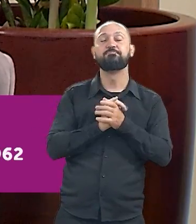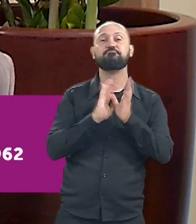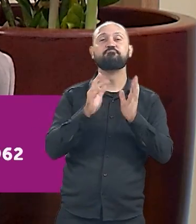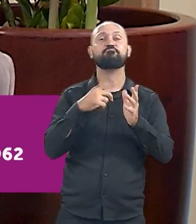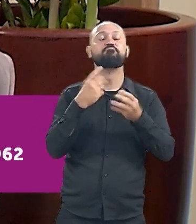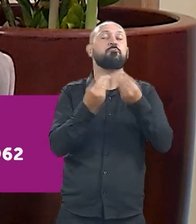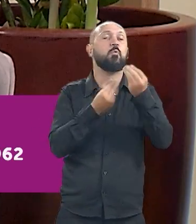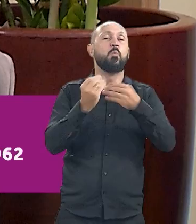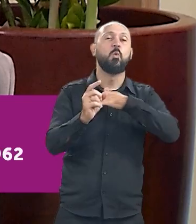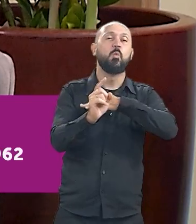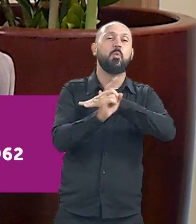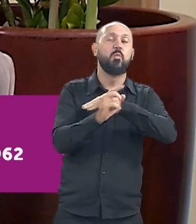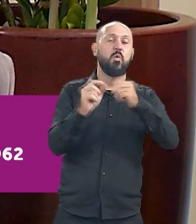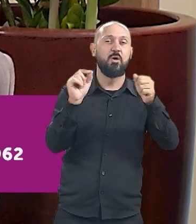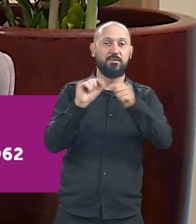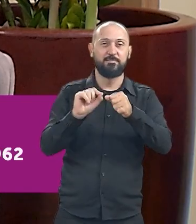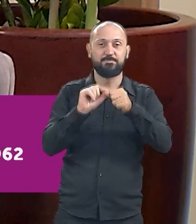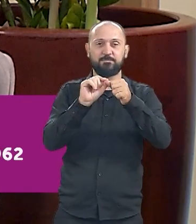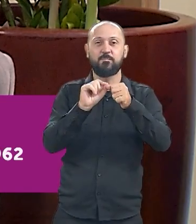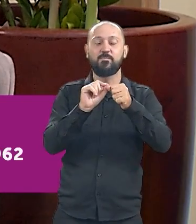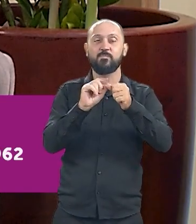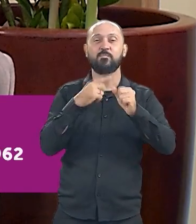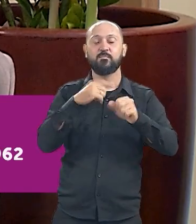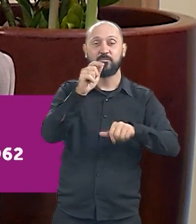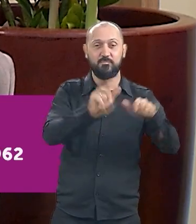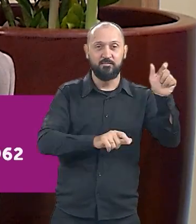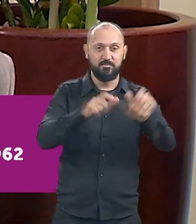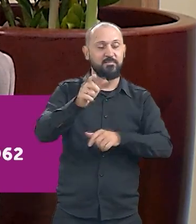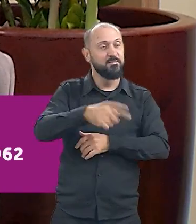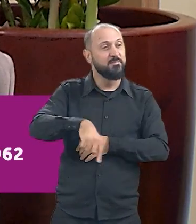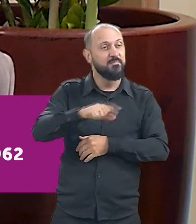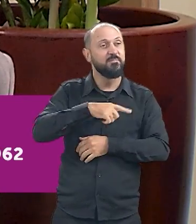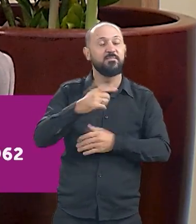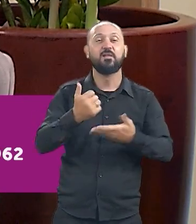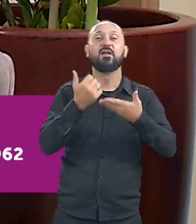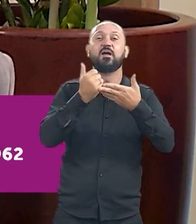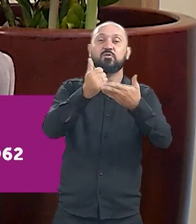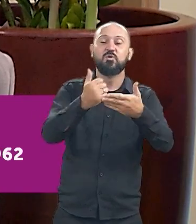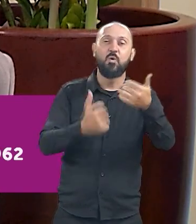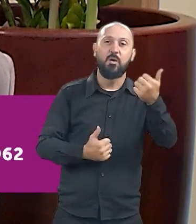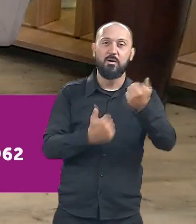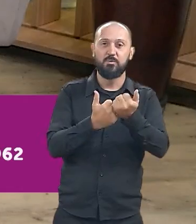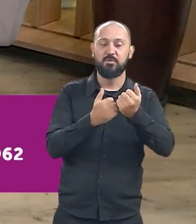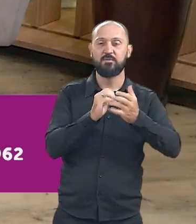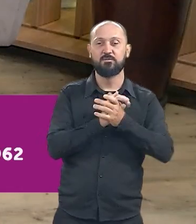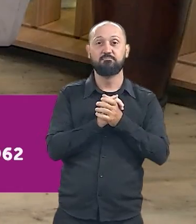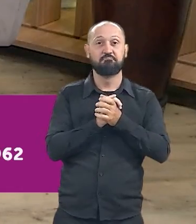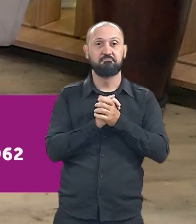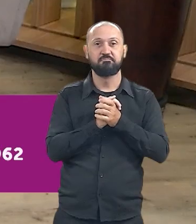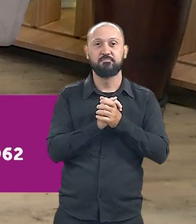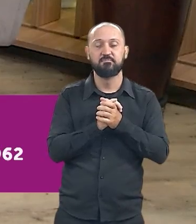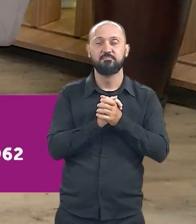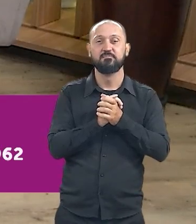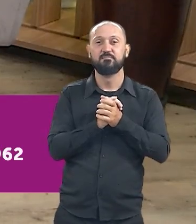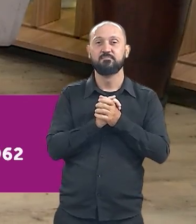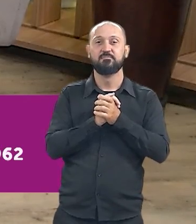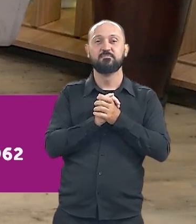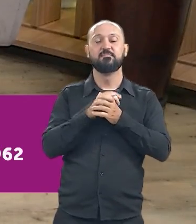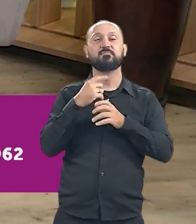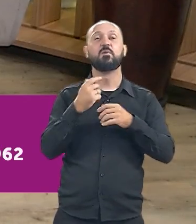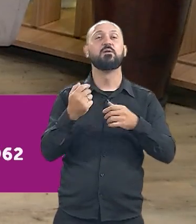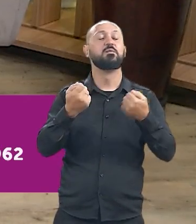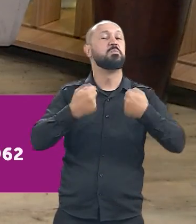esse serviço que é prestado a essas pessoas que querem e buscam apoio. Não precisa deixar chegar